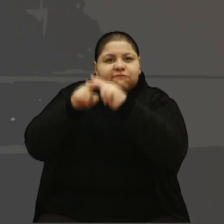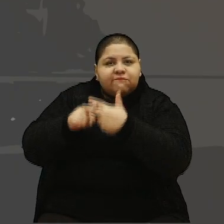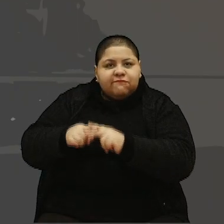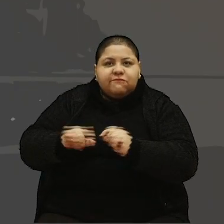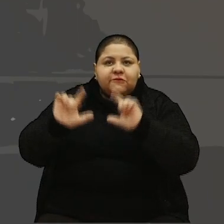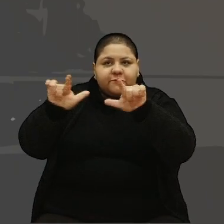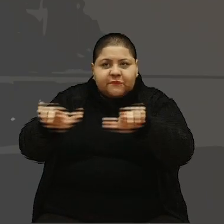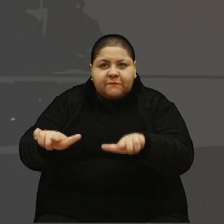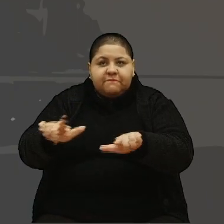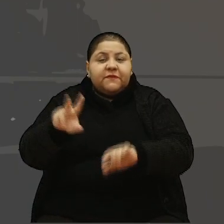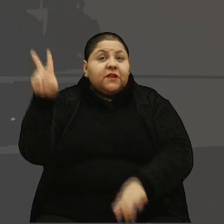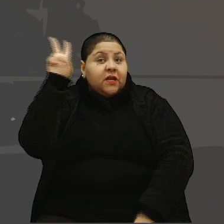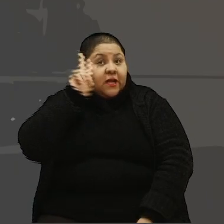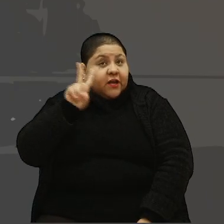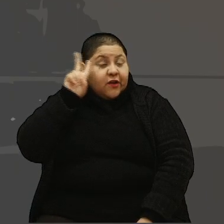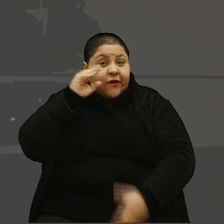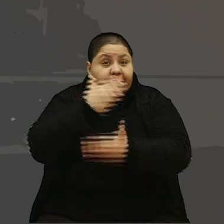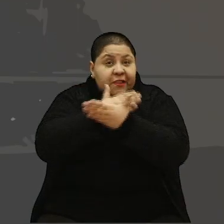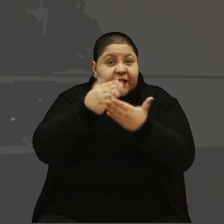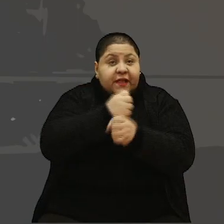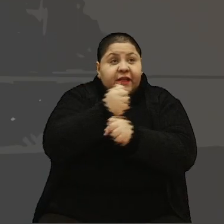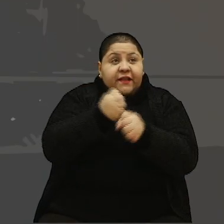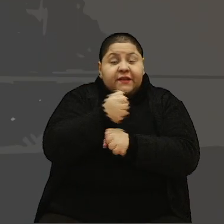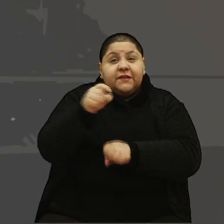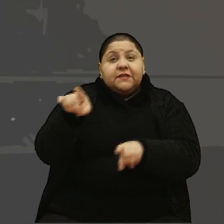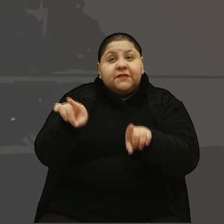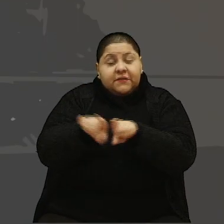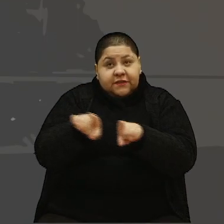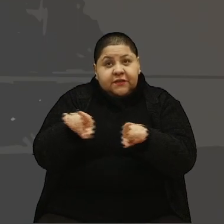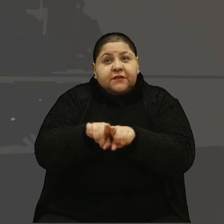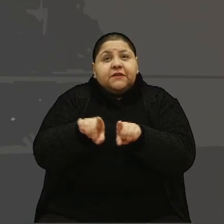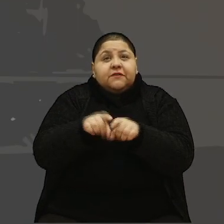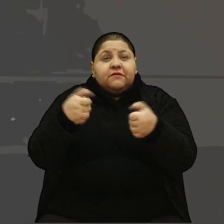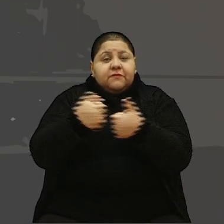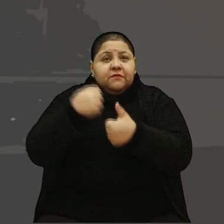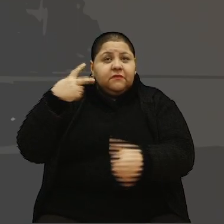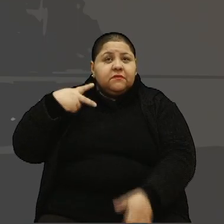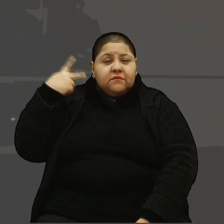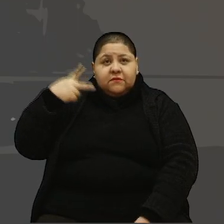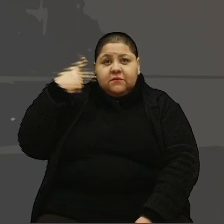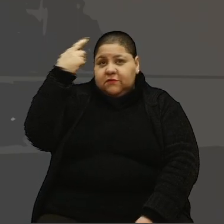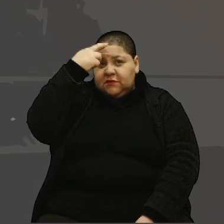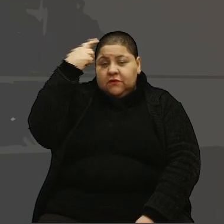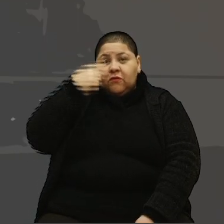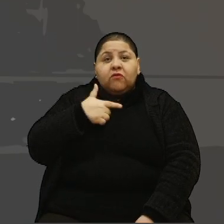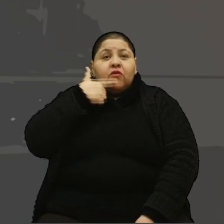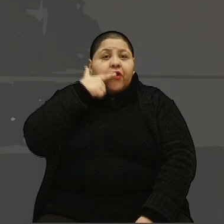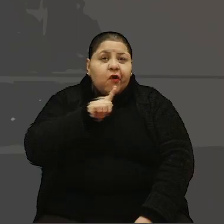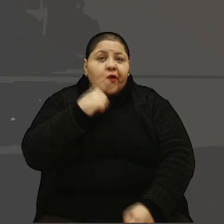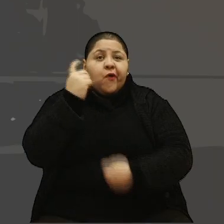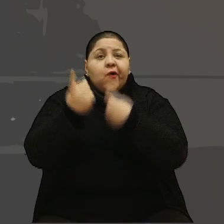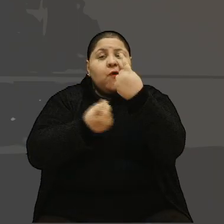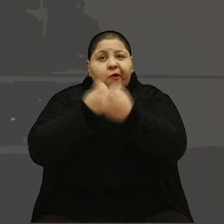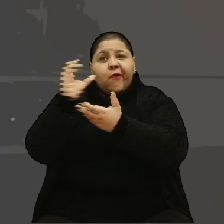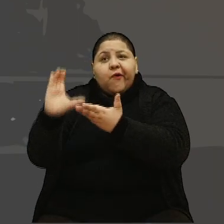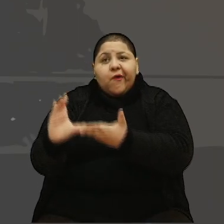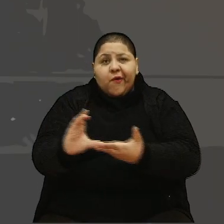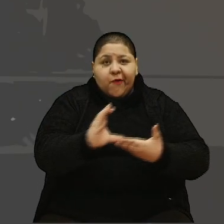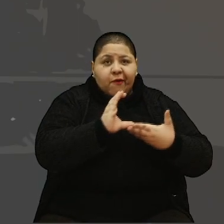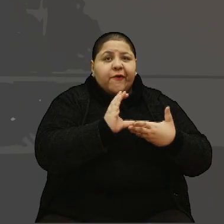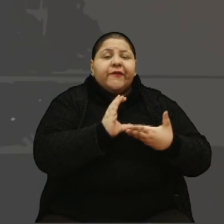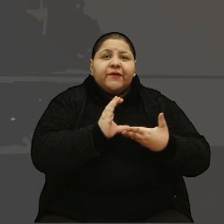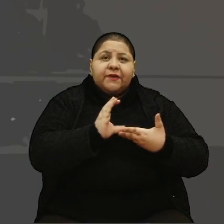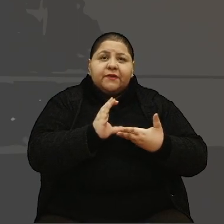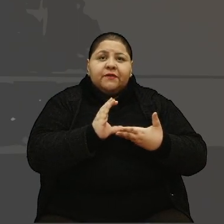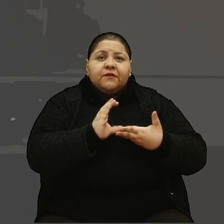espaços. Lembrando que no início do ano também, através do vereador Rafael, nós conseguimos alguns recursos